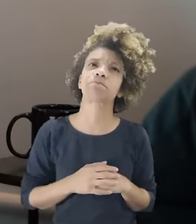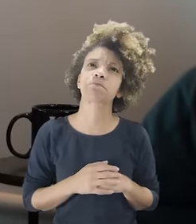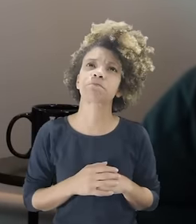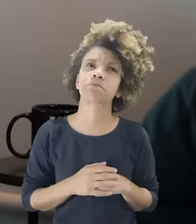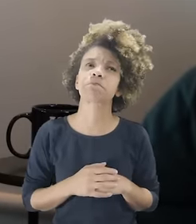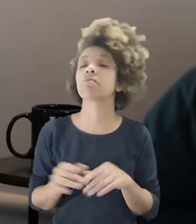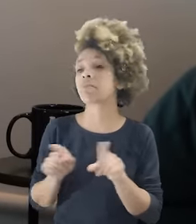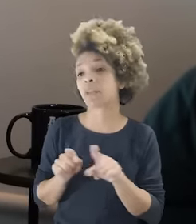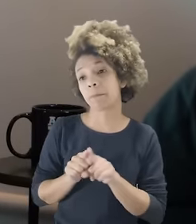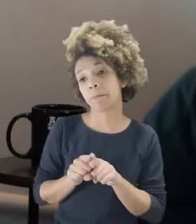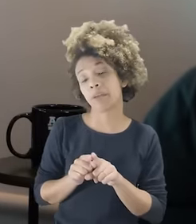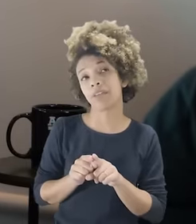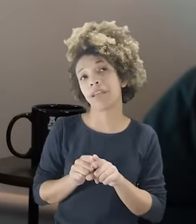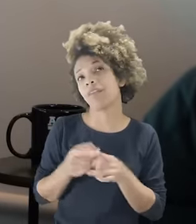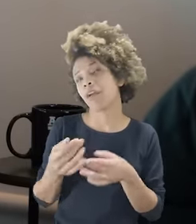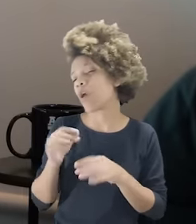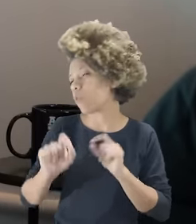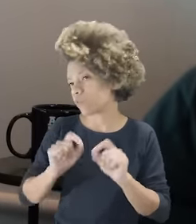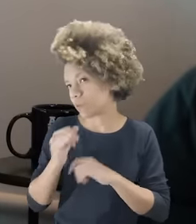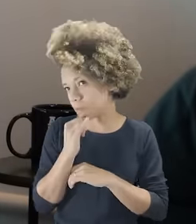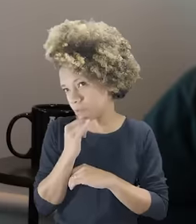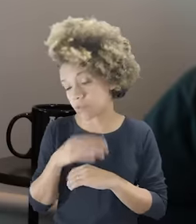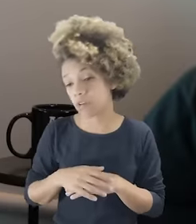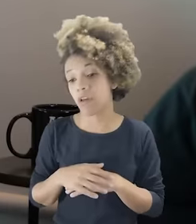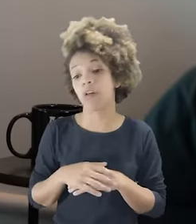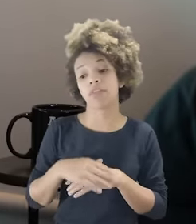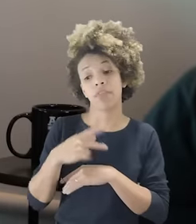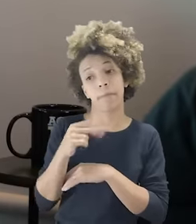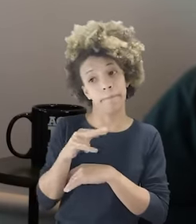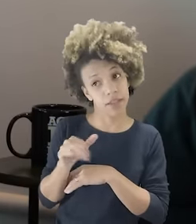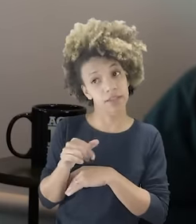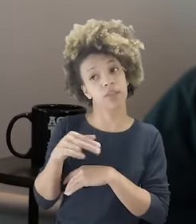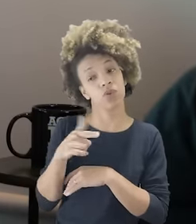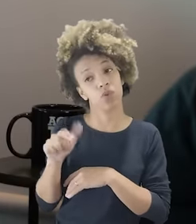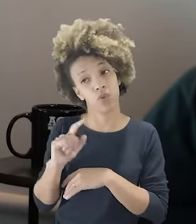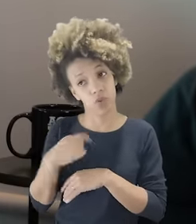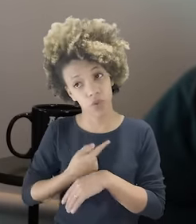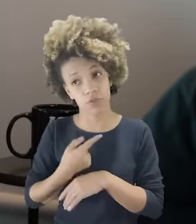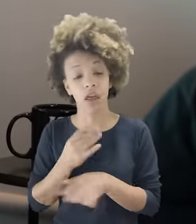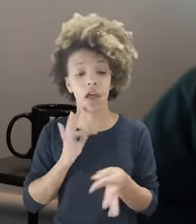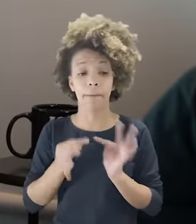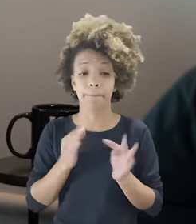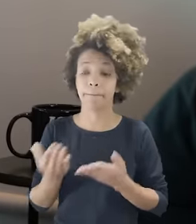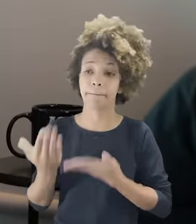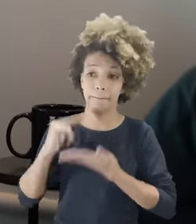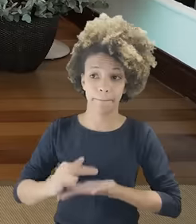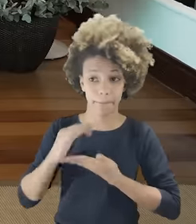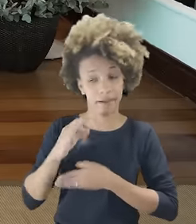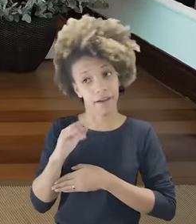e assim eu digo uma brincadeira que é assim como eu tô agora na Praça É Nossa acaba que o meu psicólogo é o Carlos Alberto né